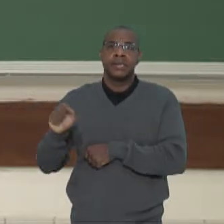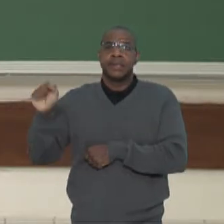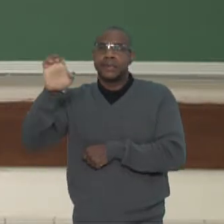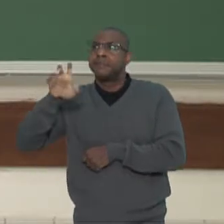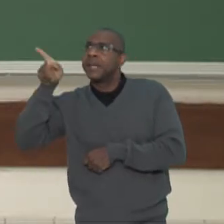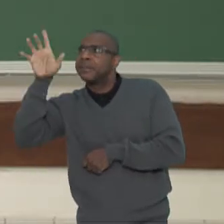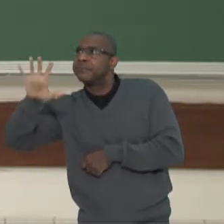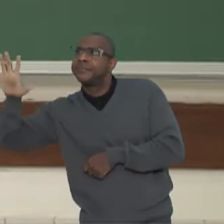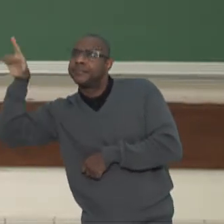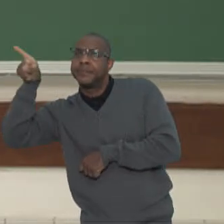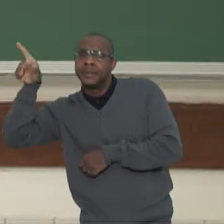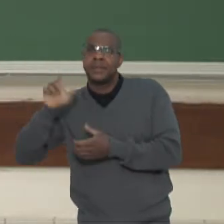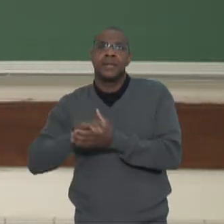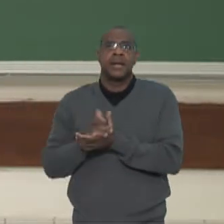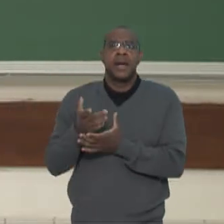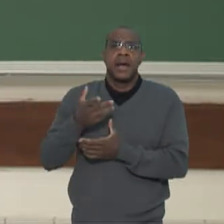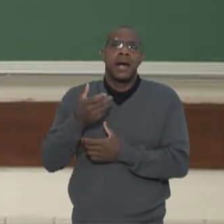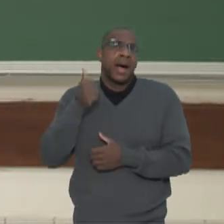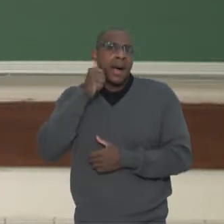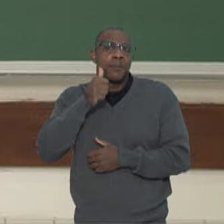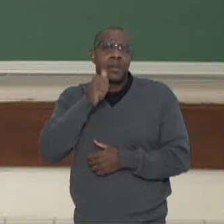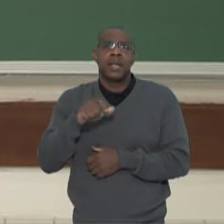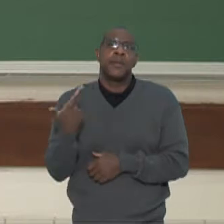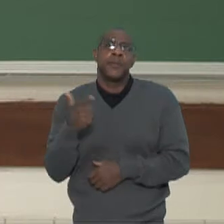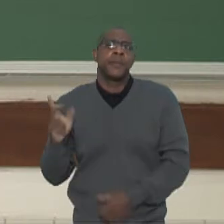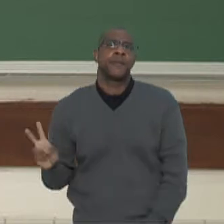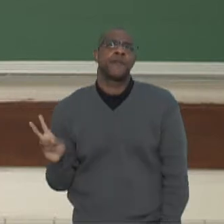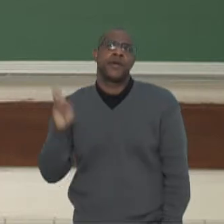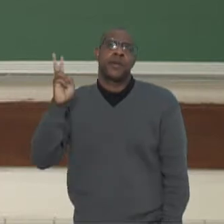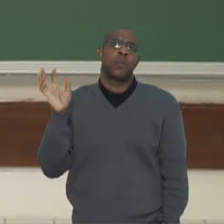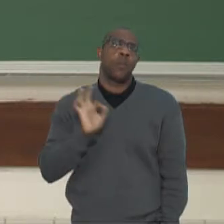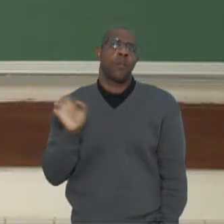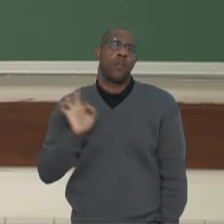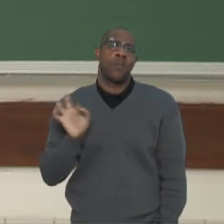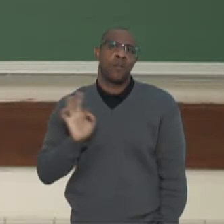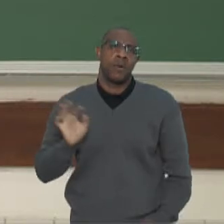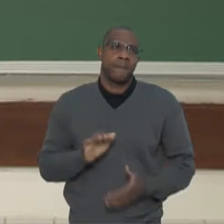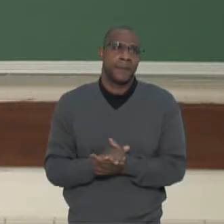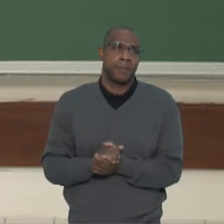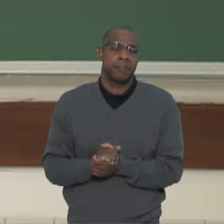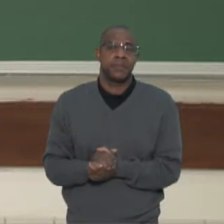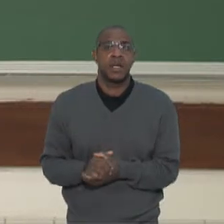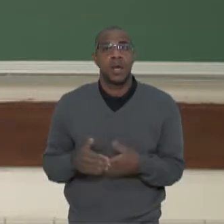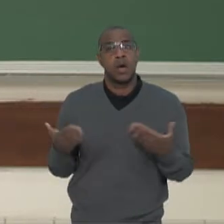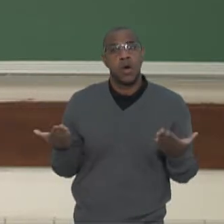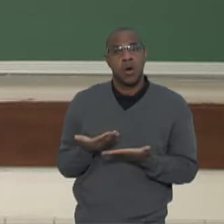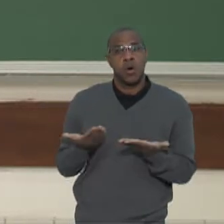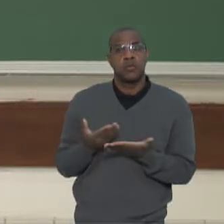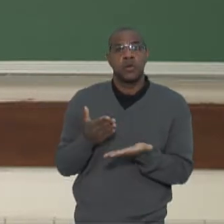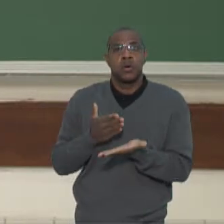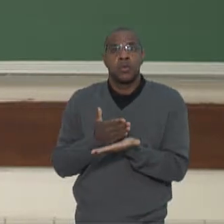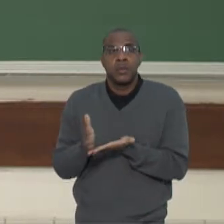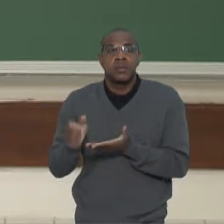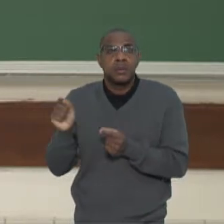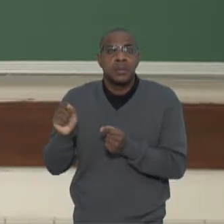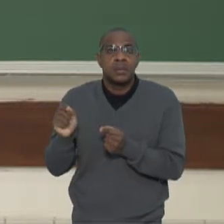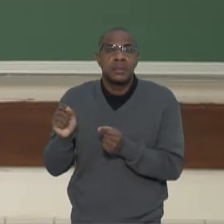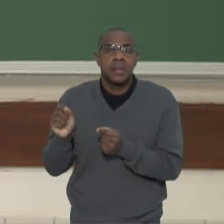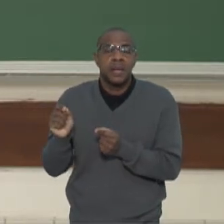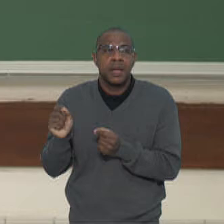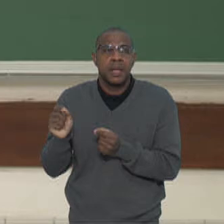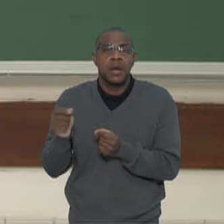Então, hoje a gente consegue perceber que começa a existir aí uma desconstrução, né, um